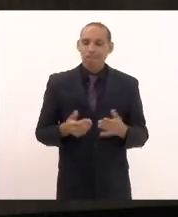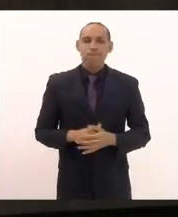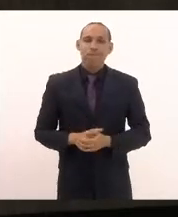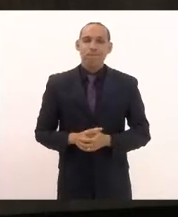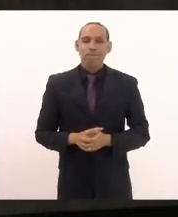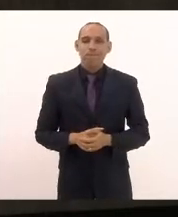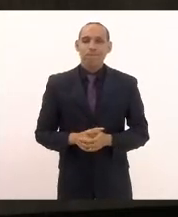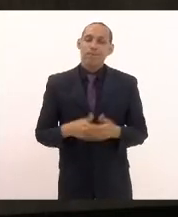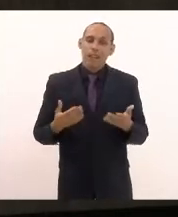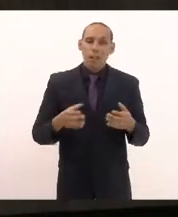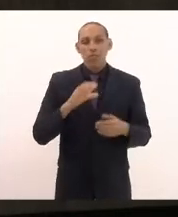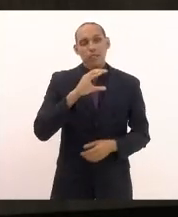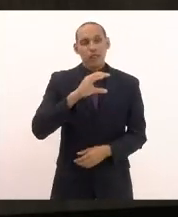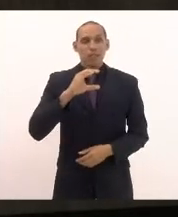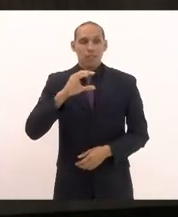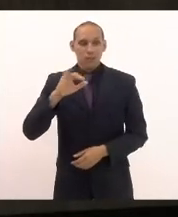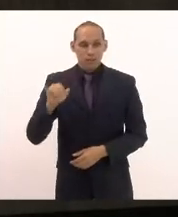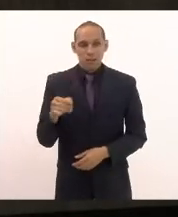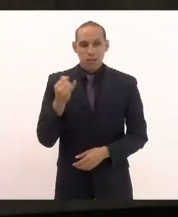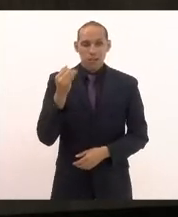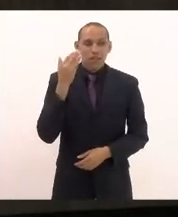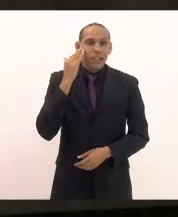Entende a Comissão de Constituição e Justiça